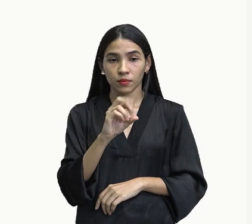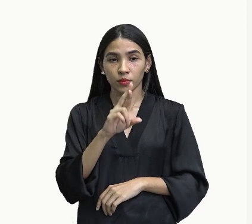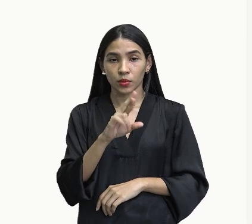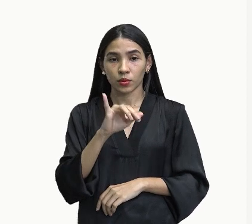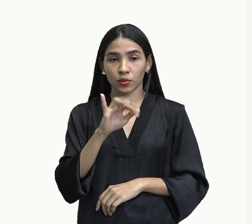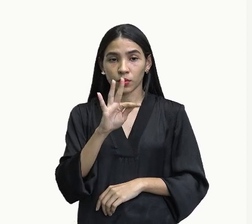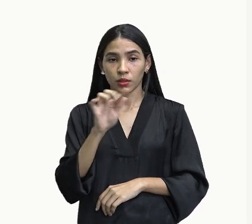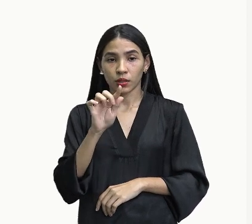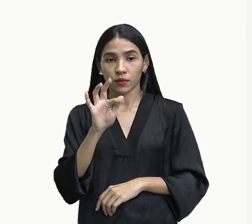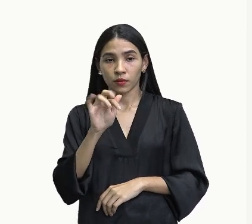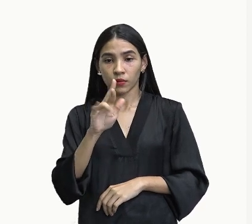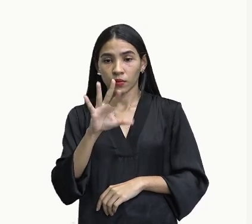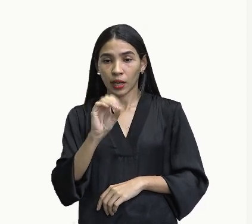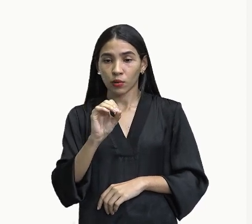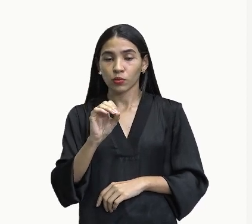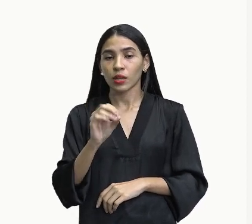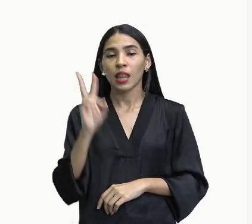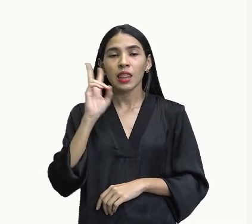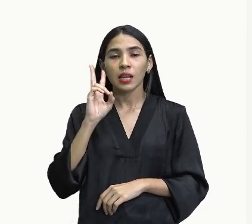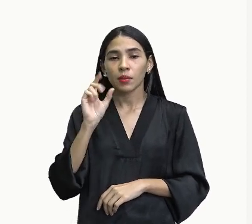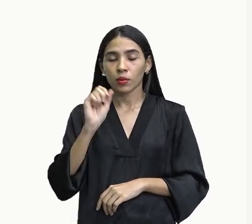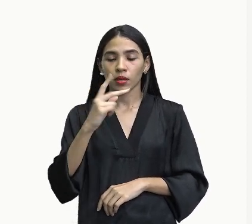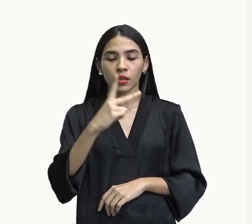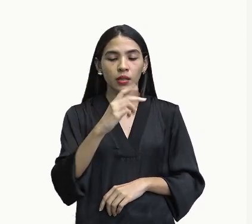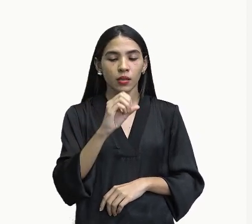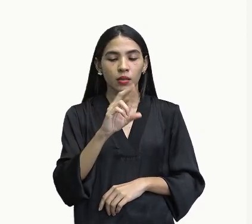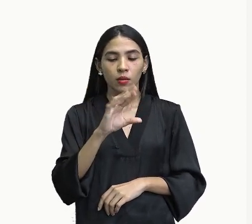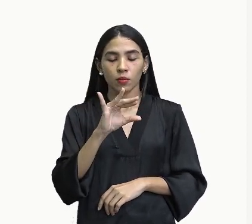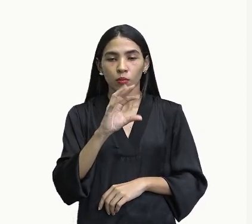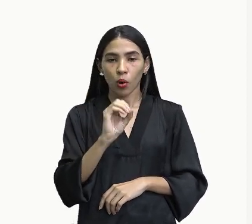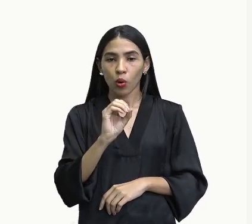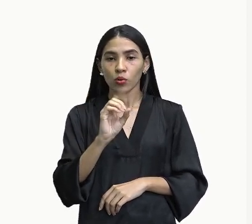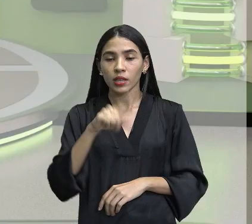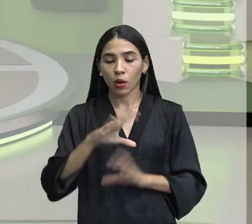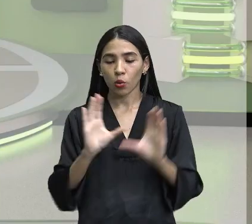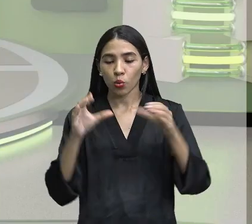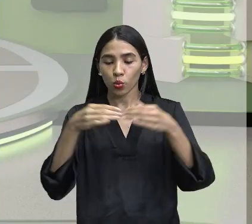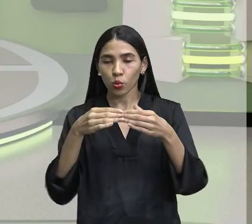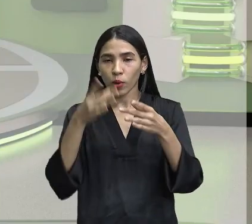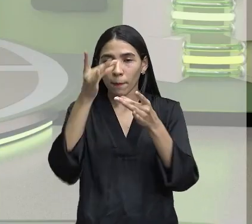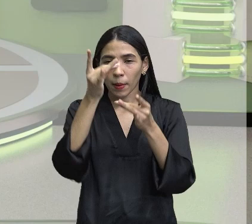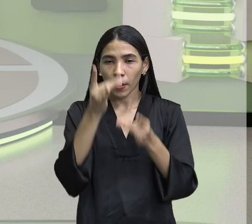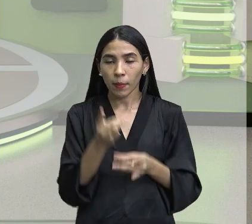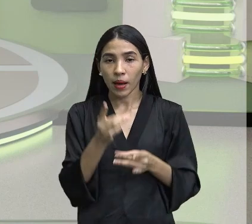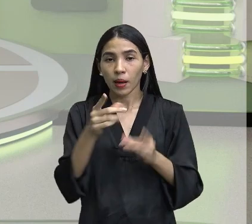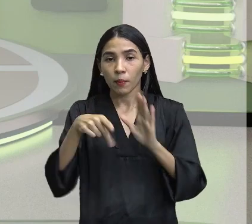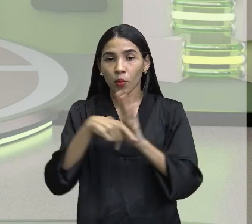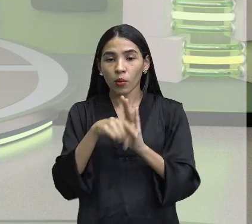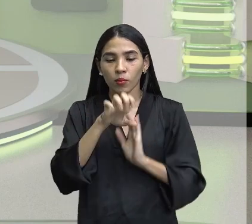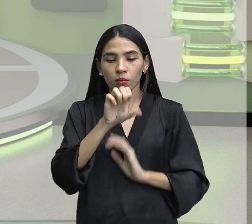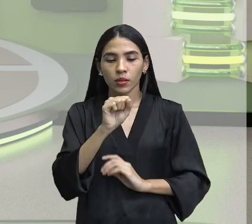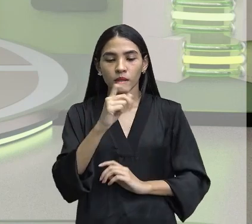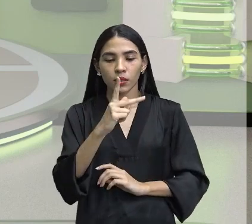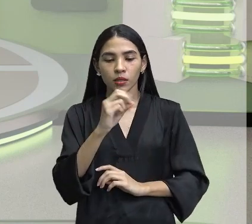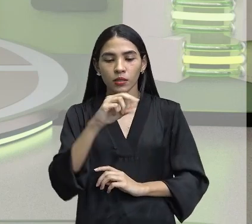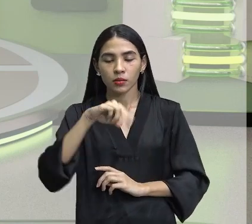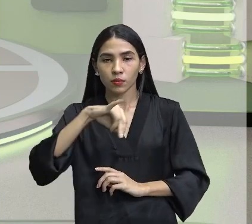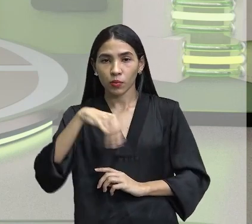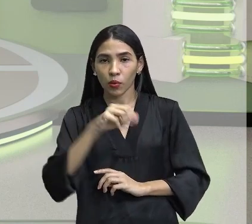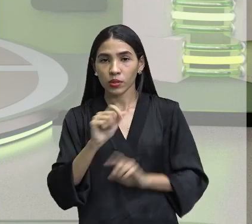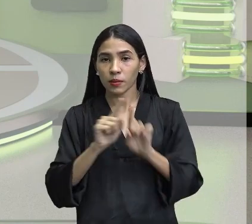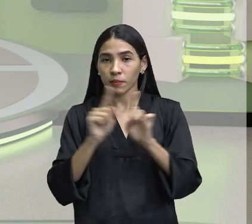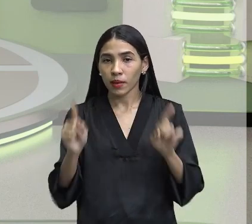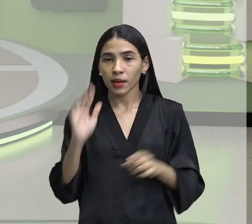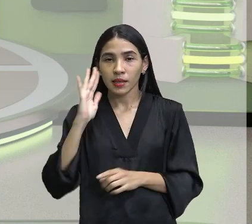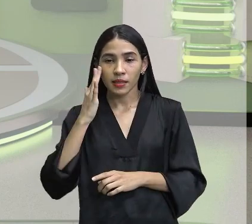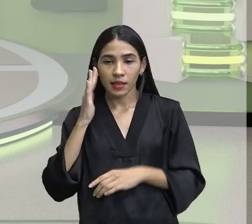que lembra esse grupo grande que são as esponjas. Mas vamos entender um pouquinho mais as características e